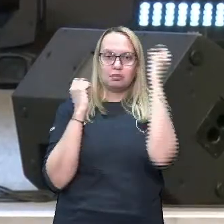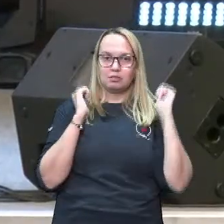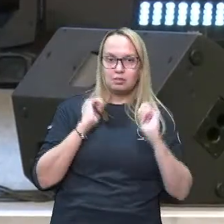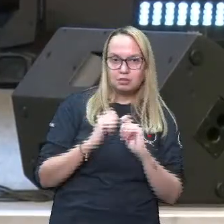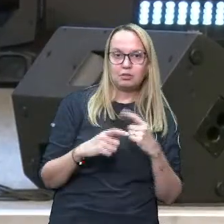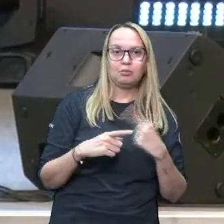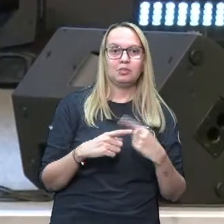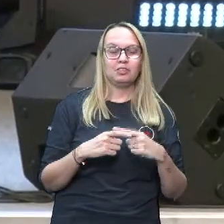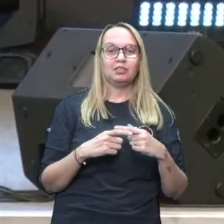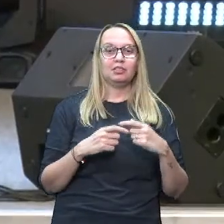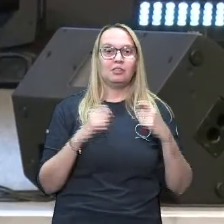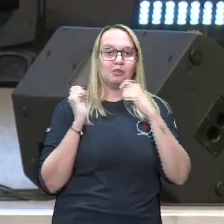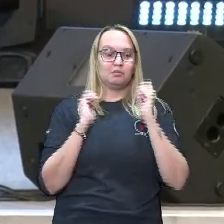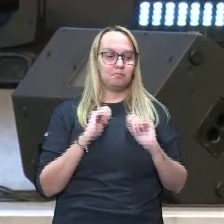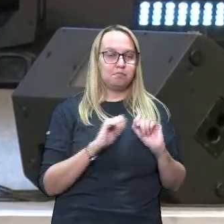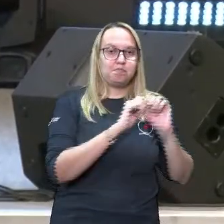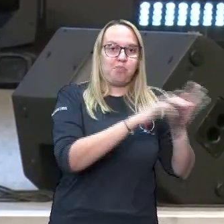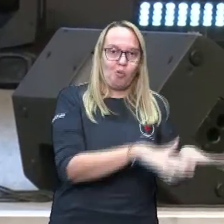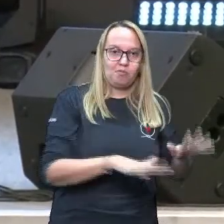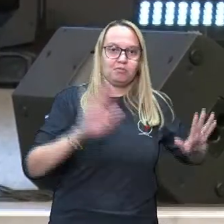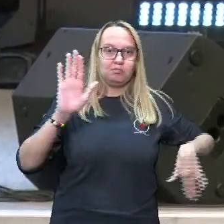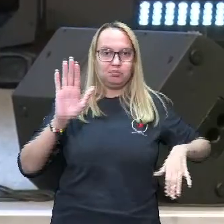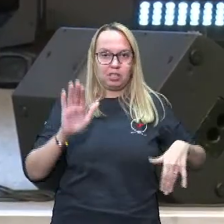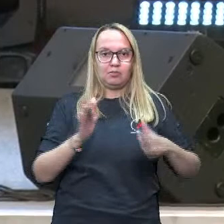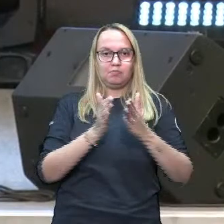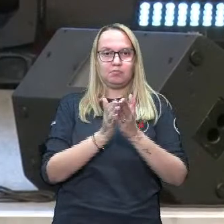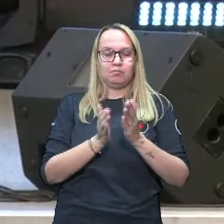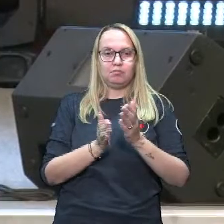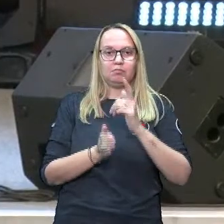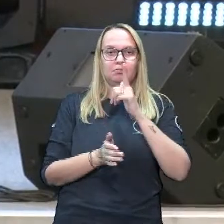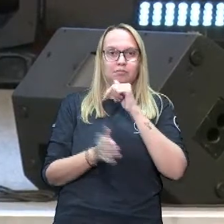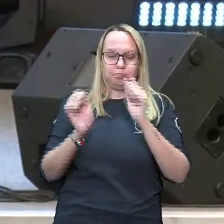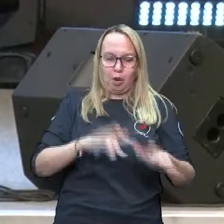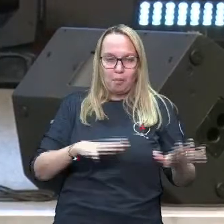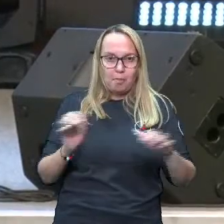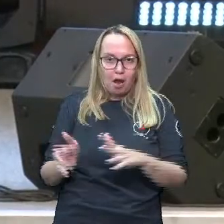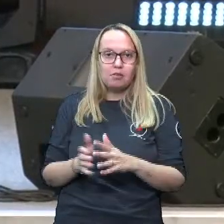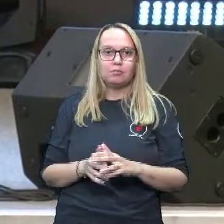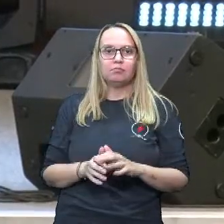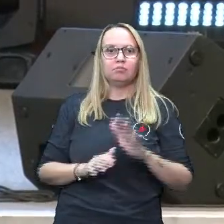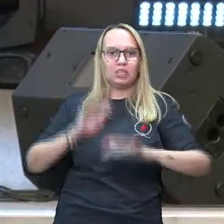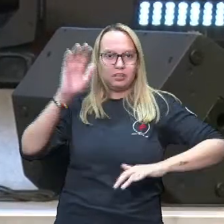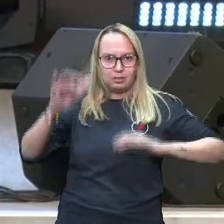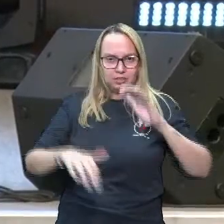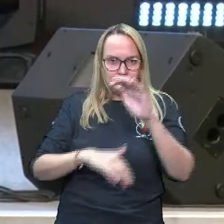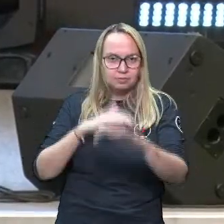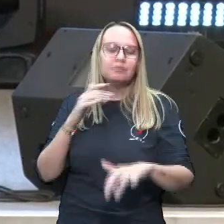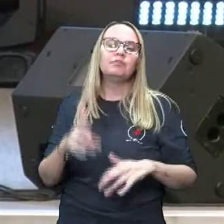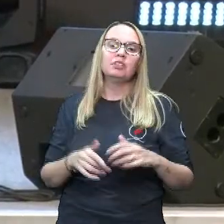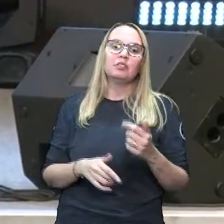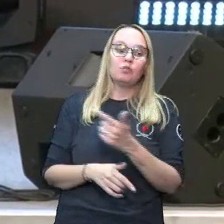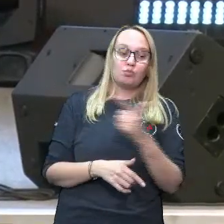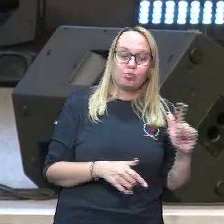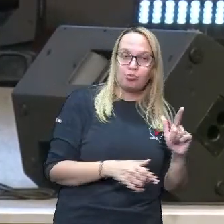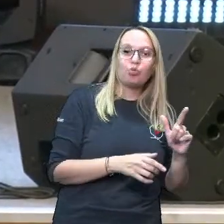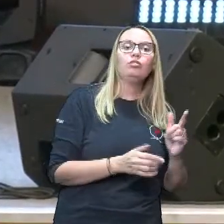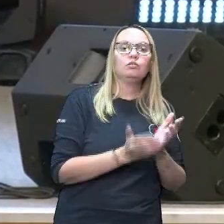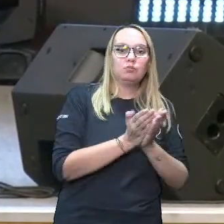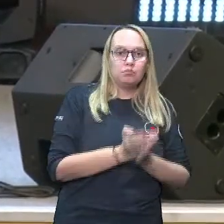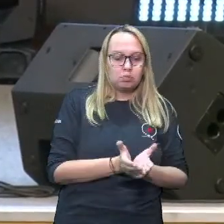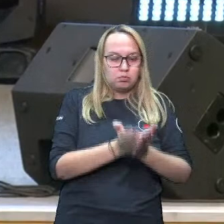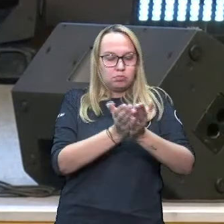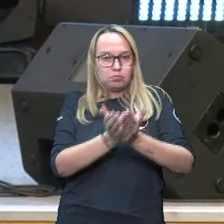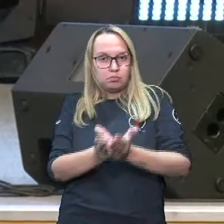tirado a roupa e lançou-se ao mar. Os outros discípulos vieram puxando o barco e a rede com os peixes, porque estavam somente a uns 90 metros